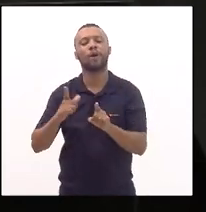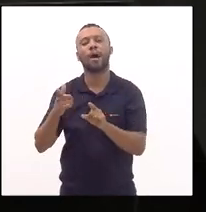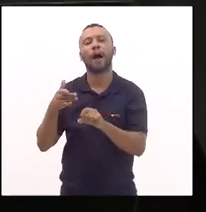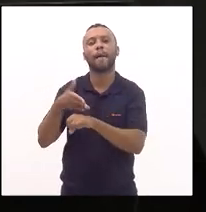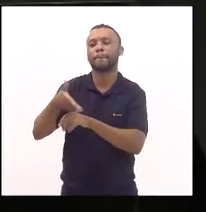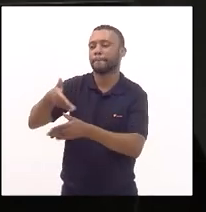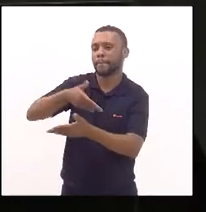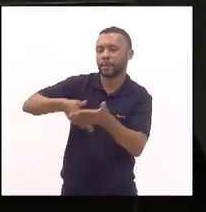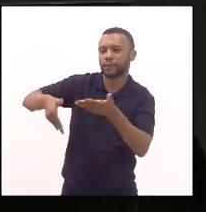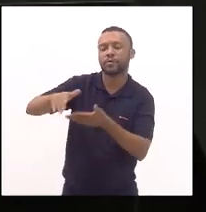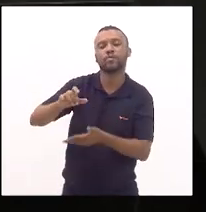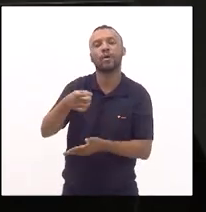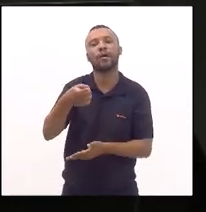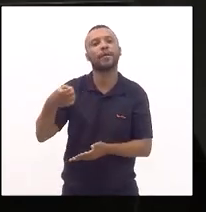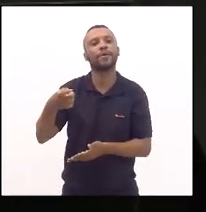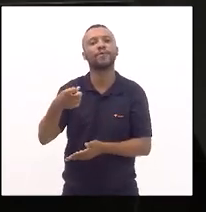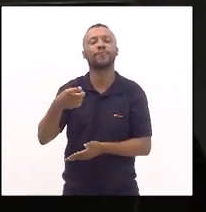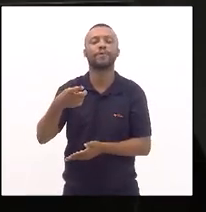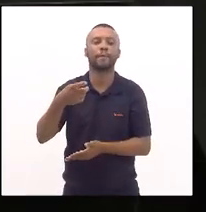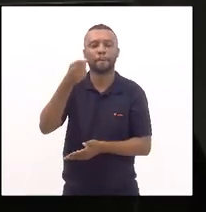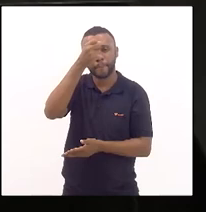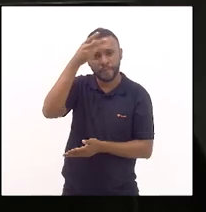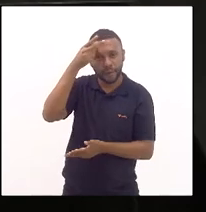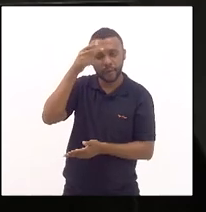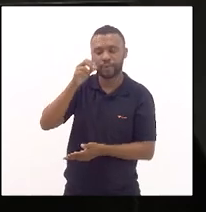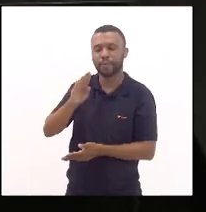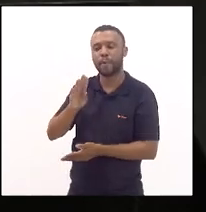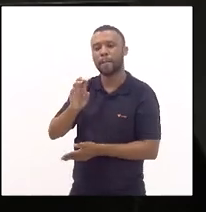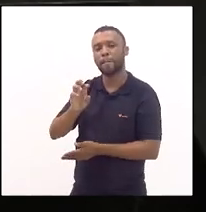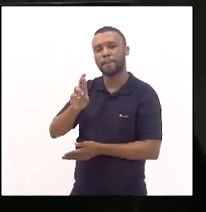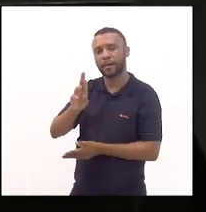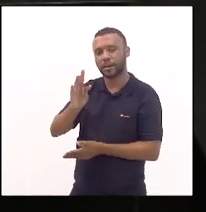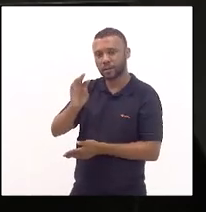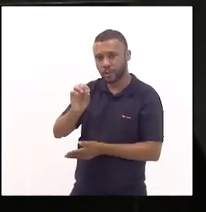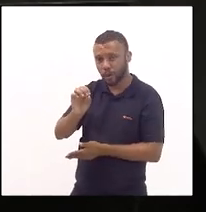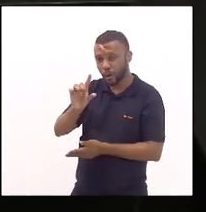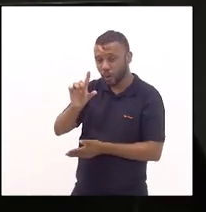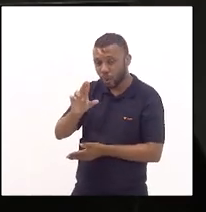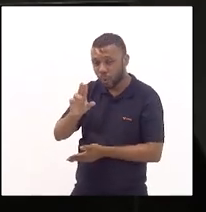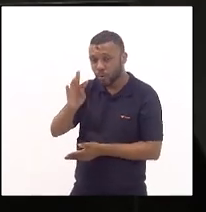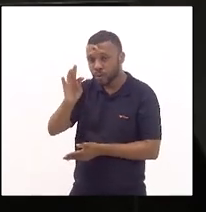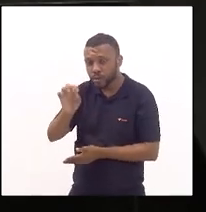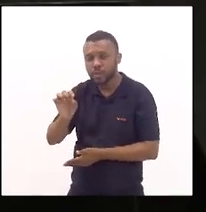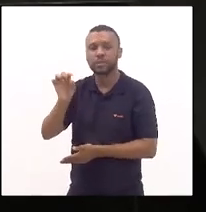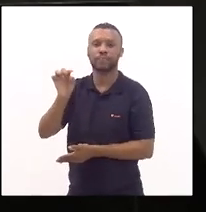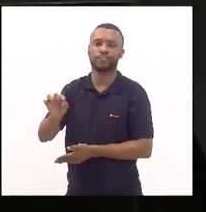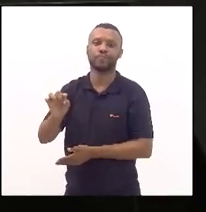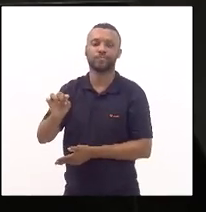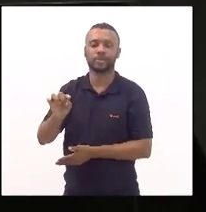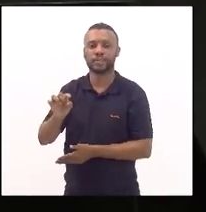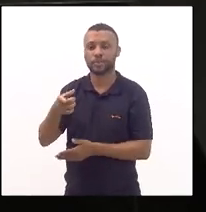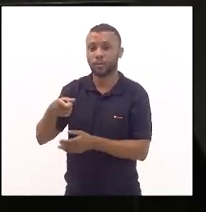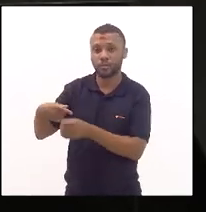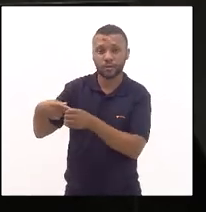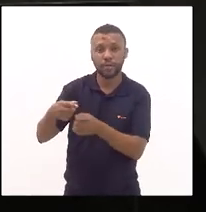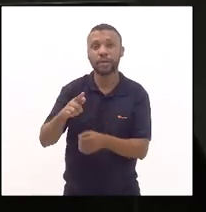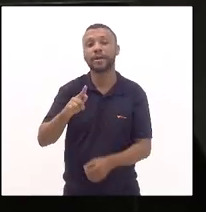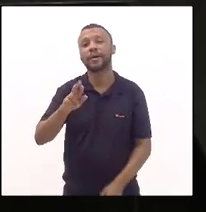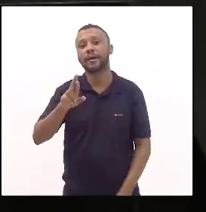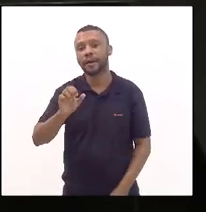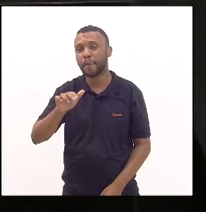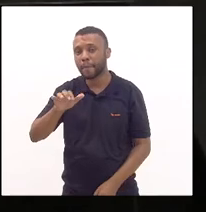não é, do ex-prefeito Bertolucci, lá da cidade de Gramado, do ex-prefeito de